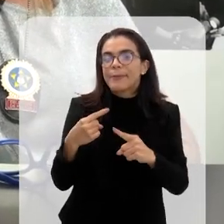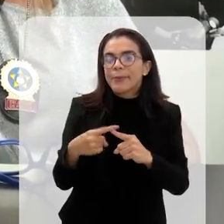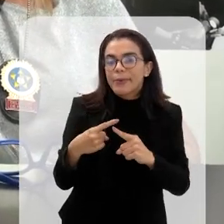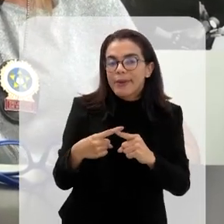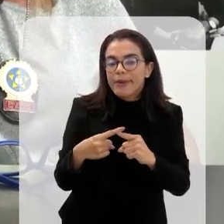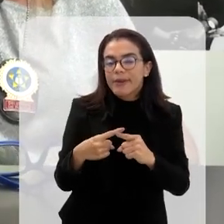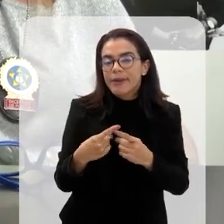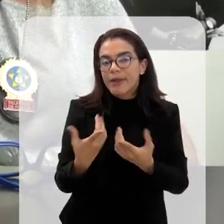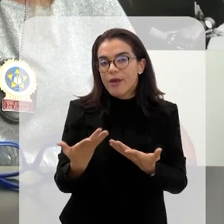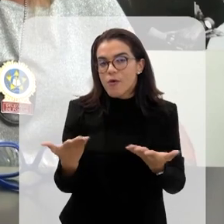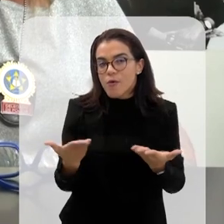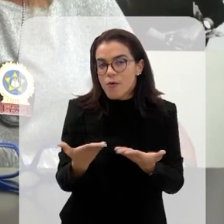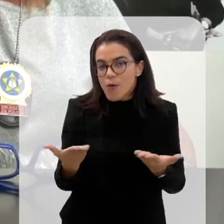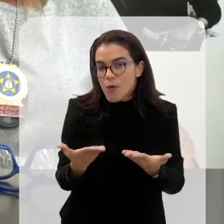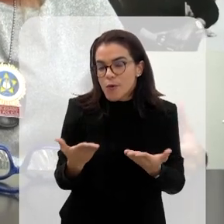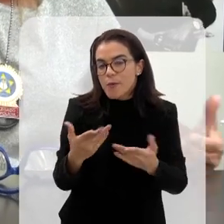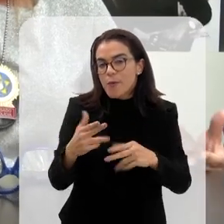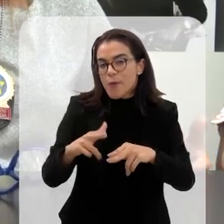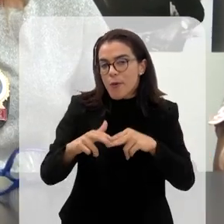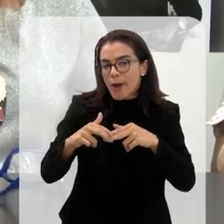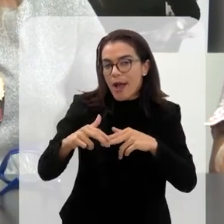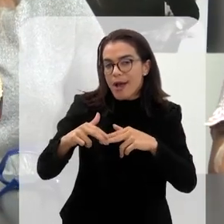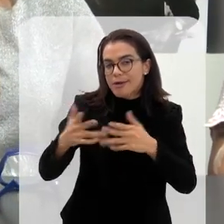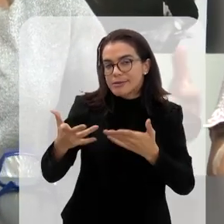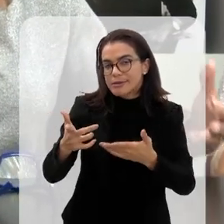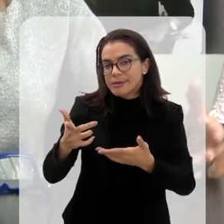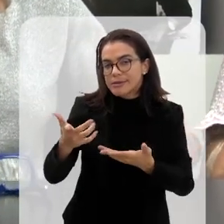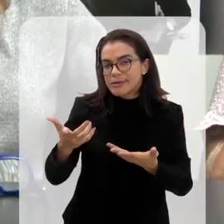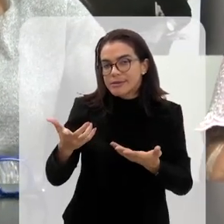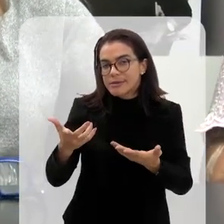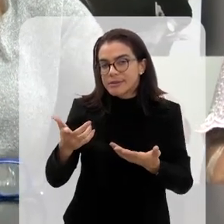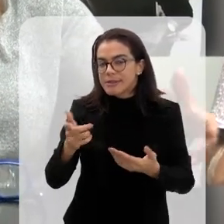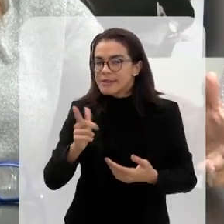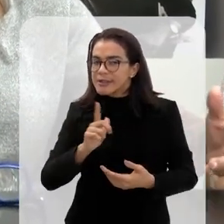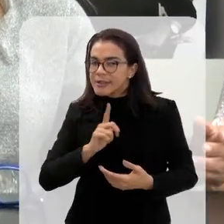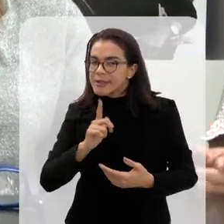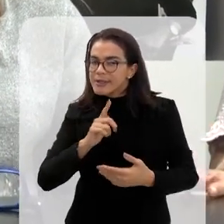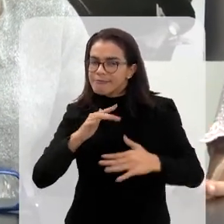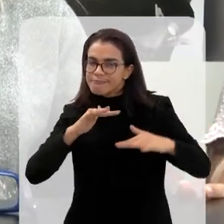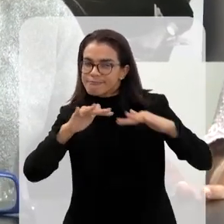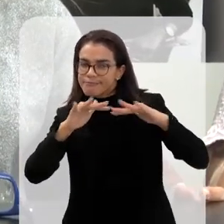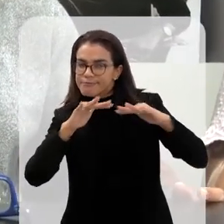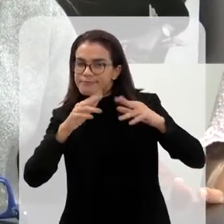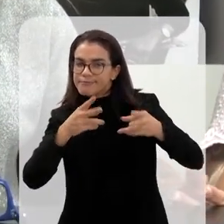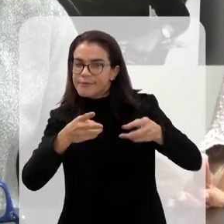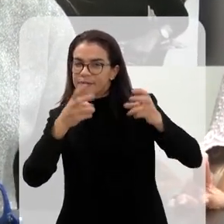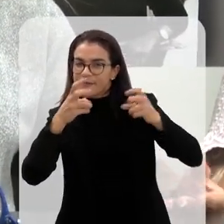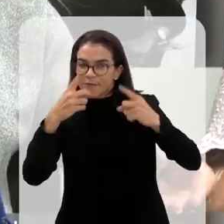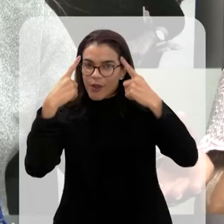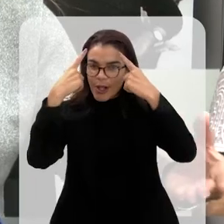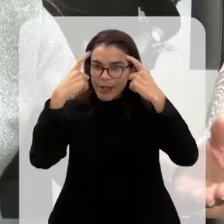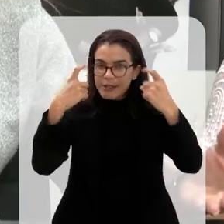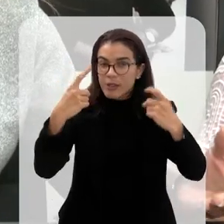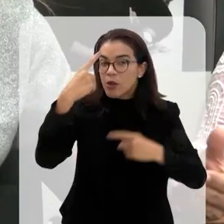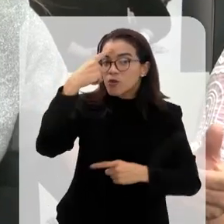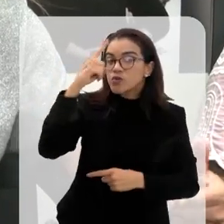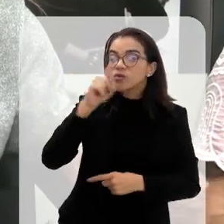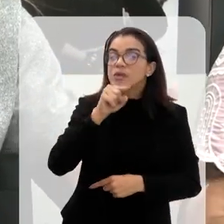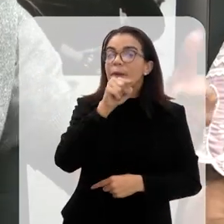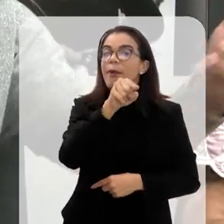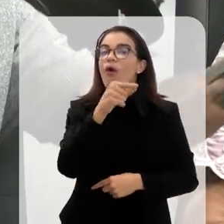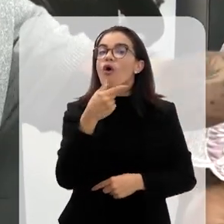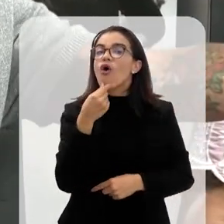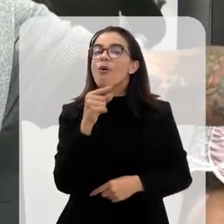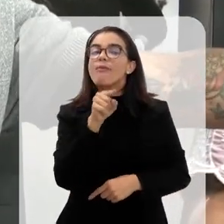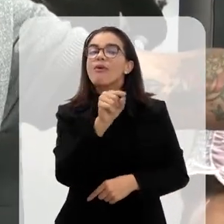Até mesmo hoje, pelo movimento que a gente tem visto, né, da violência, a gente não sabe